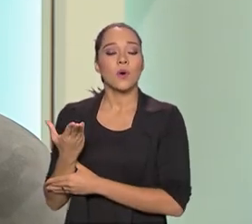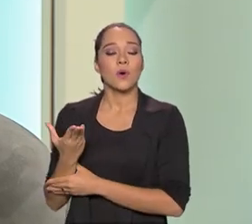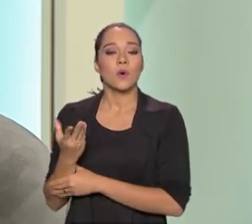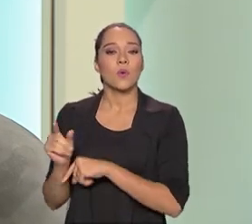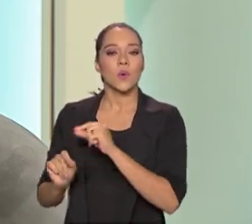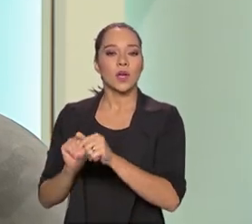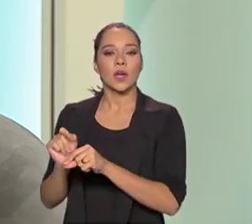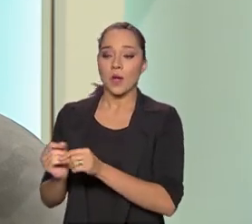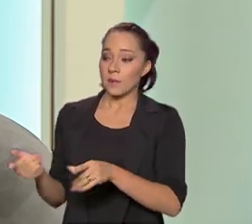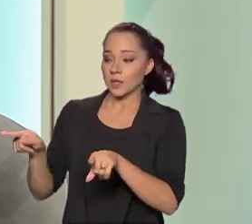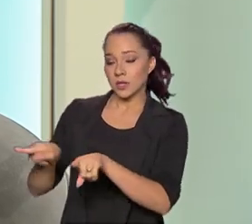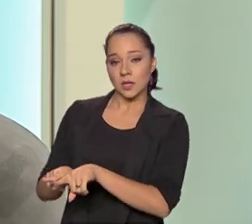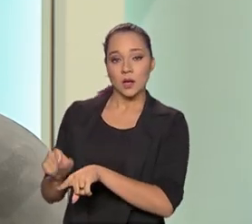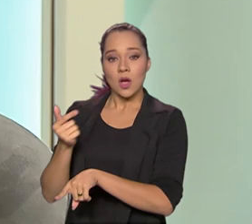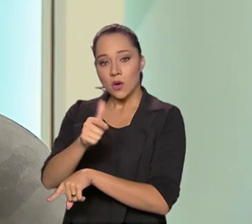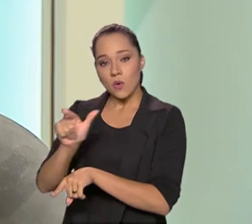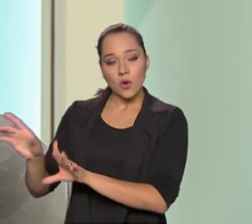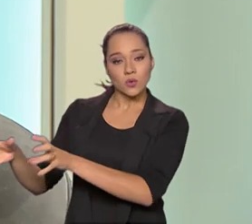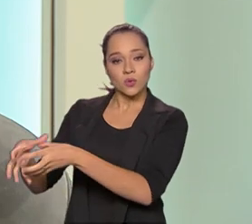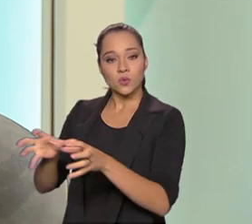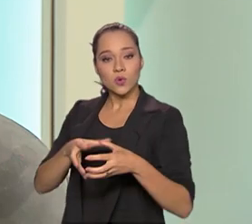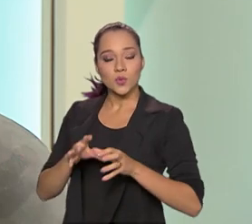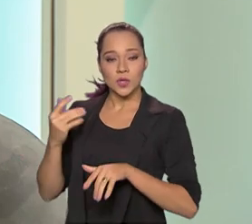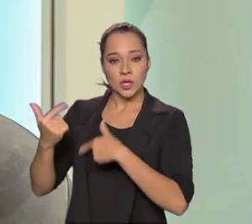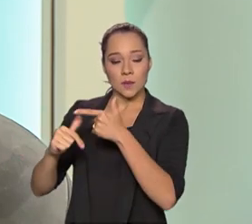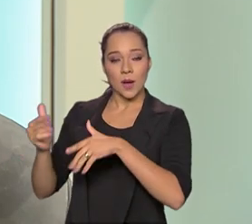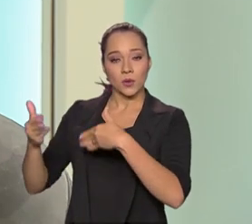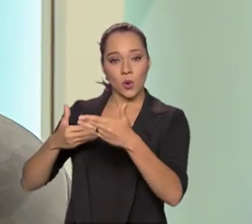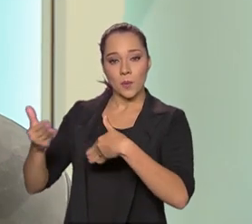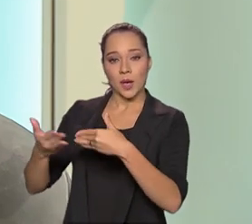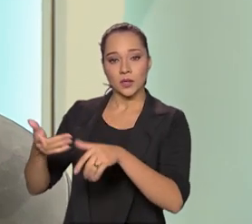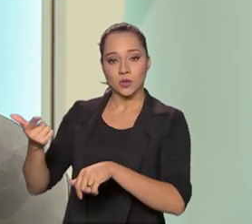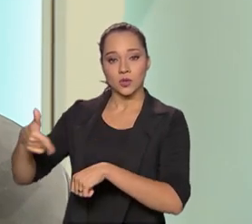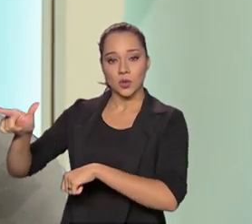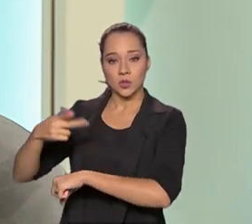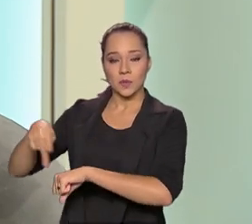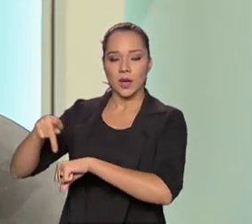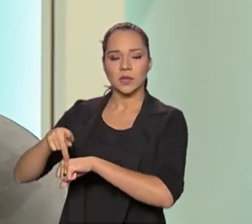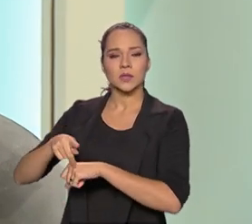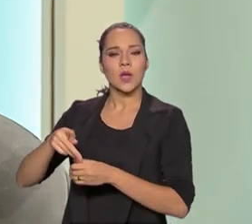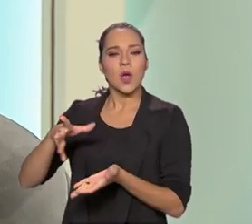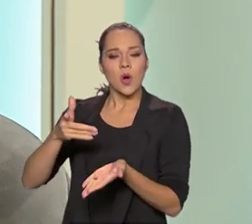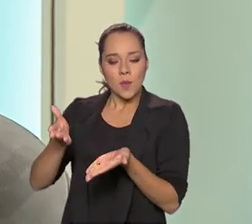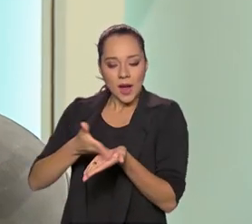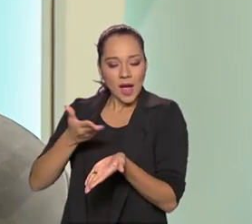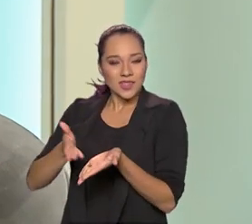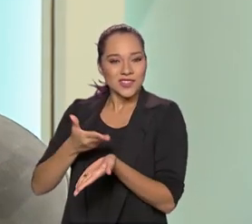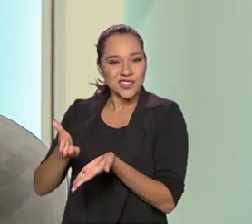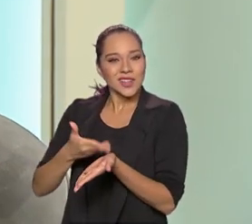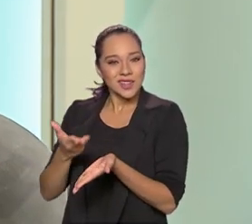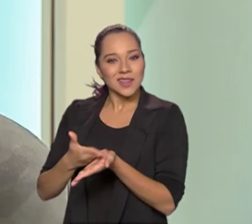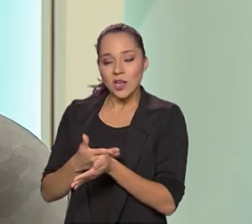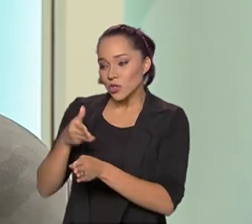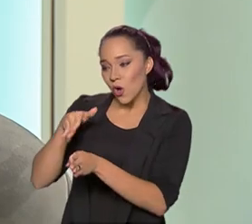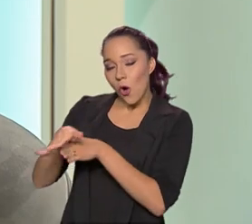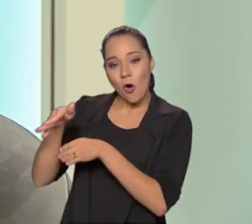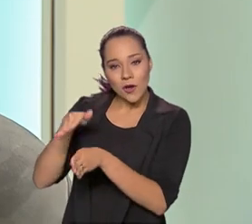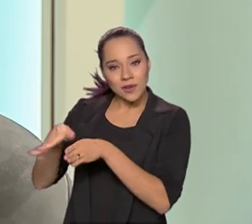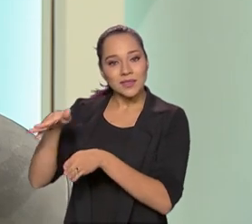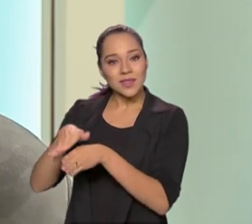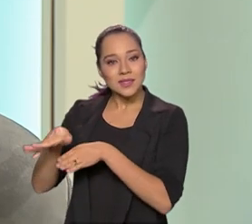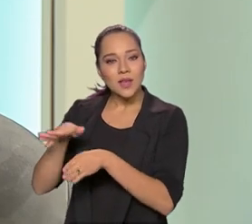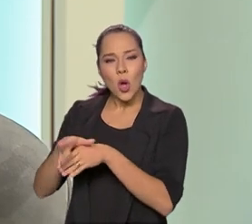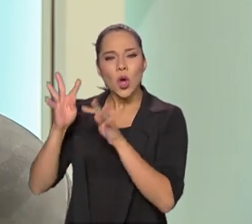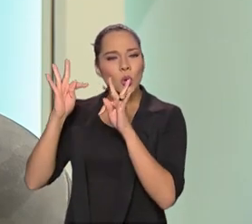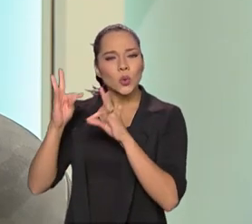inclusive, em parceria com outros órgãos que atuam no comércio exterior, uma cartilha de orientação